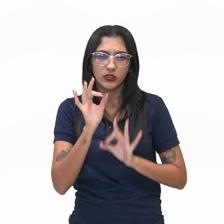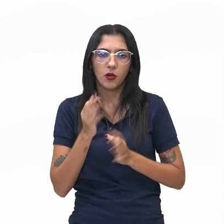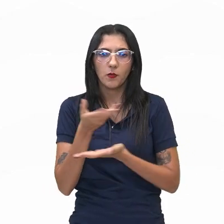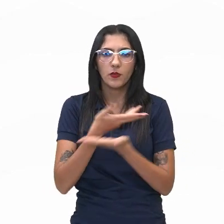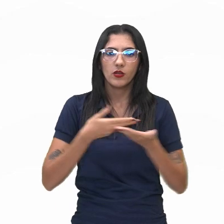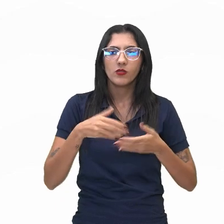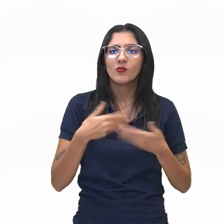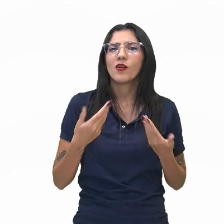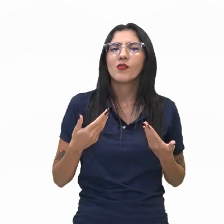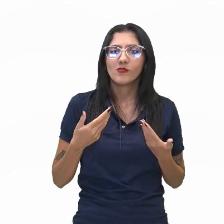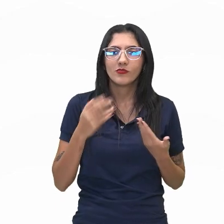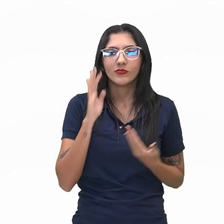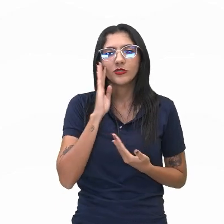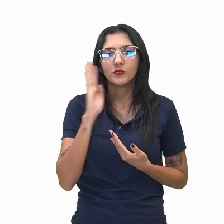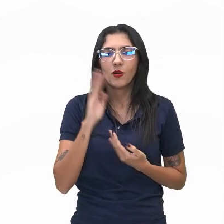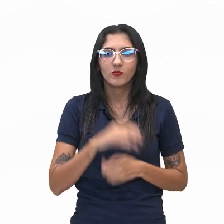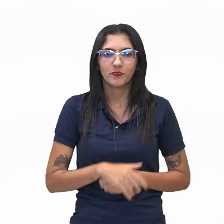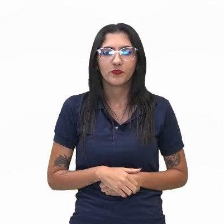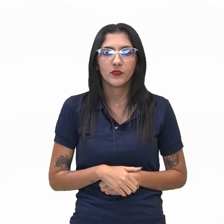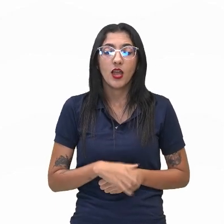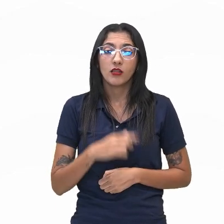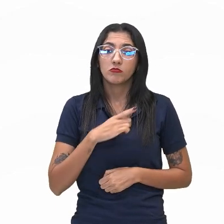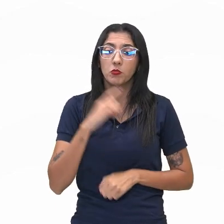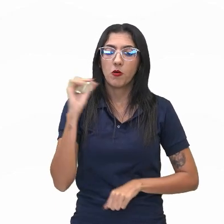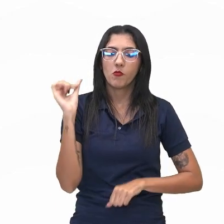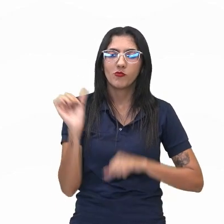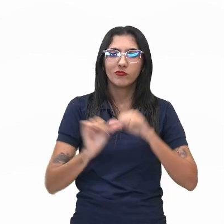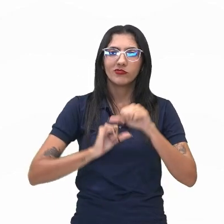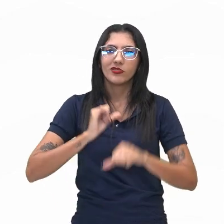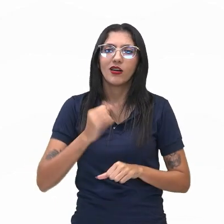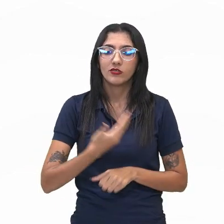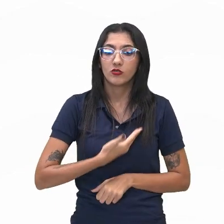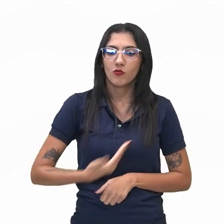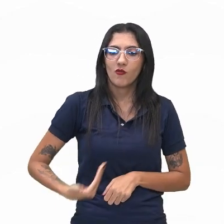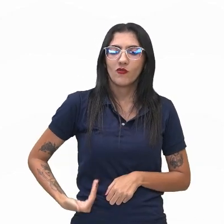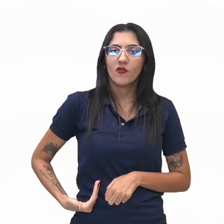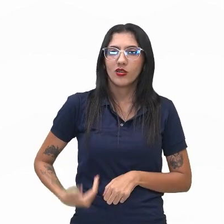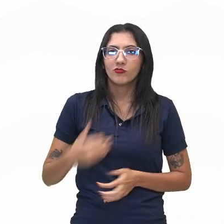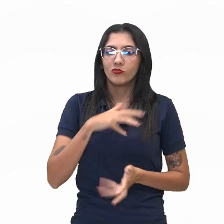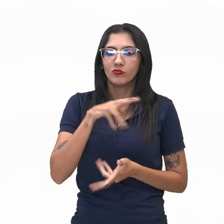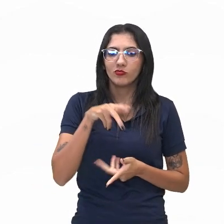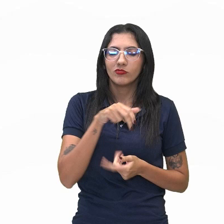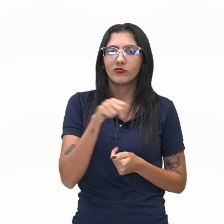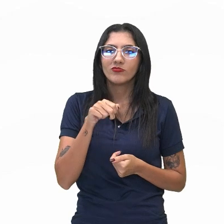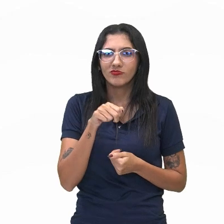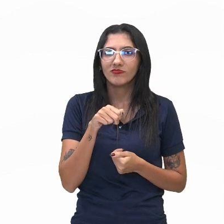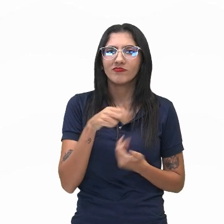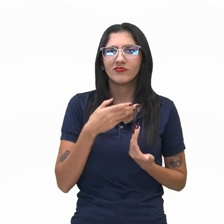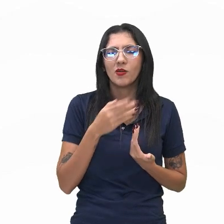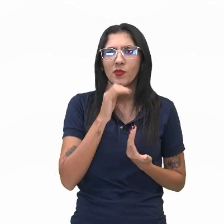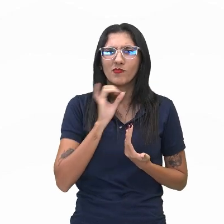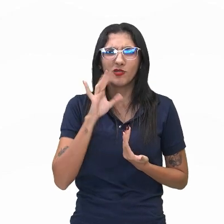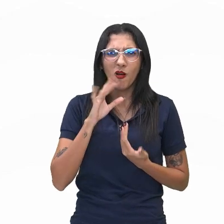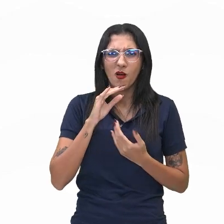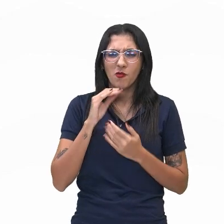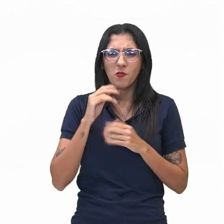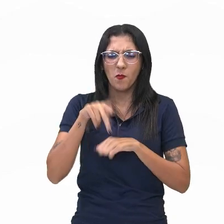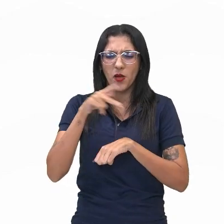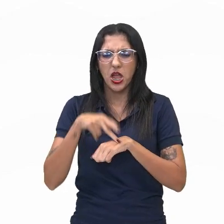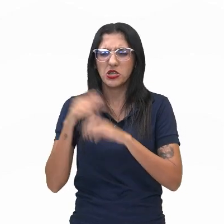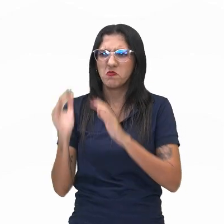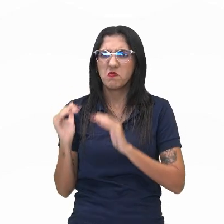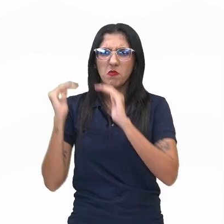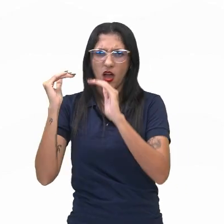quê? Alterar o sistema de governança global, não deixando somente os países mais desenvolvidos